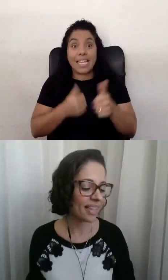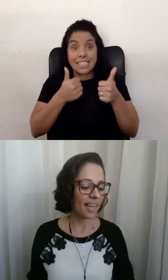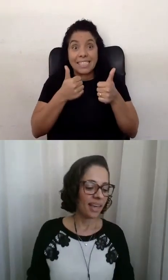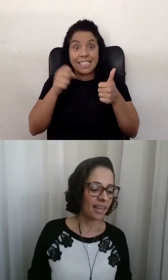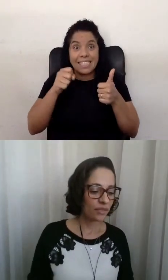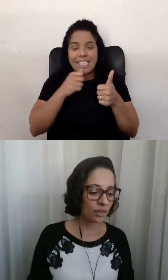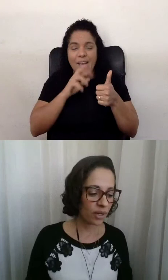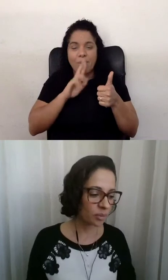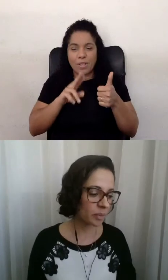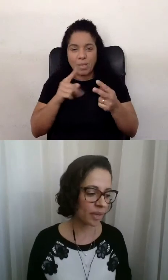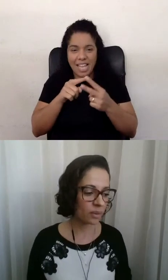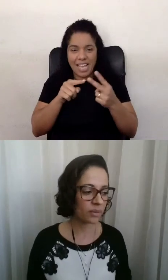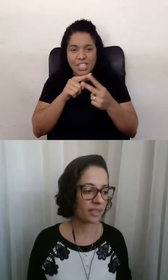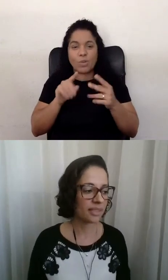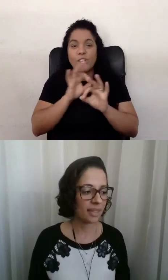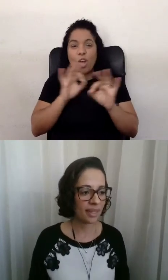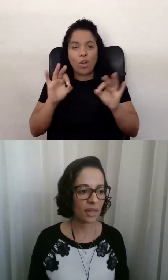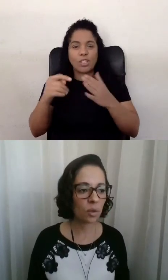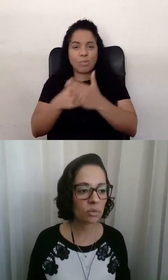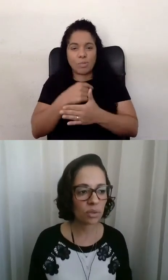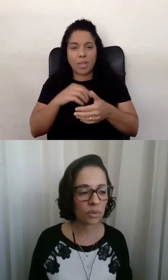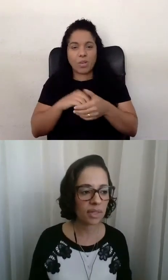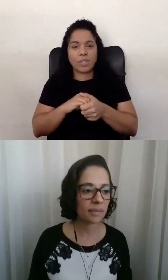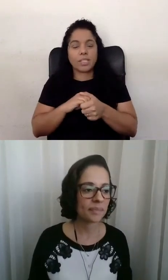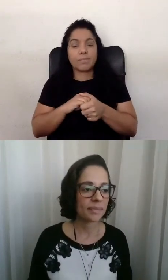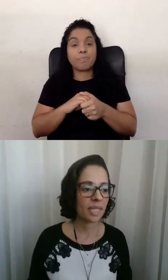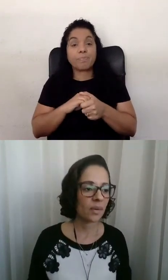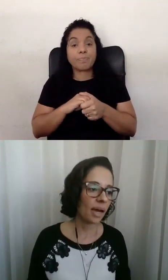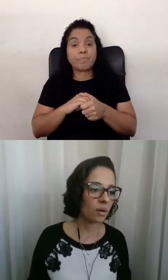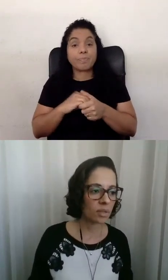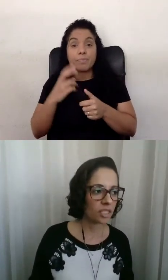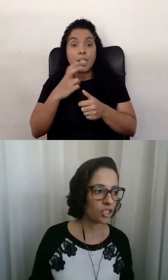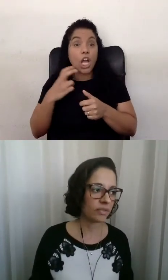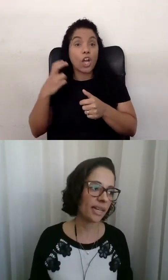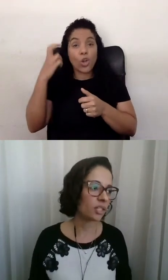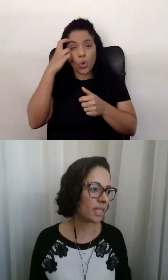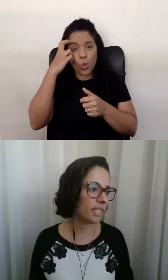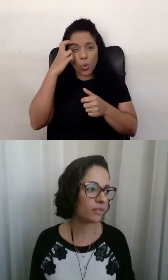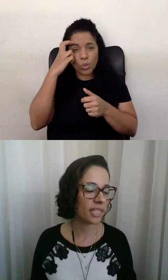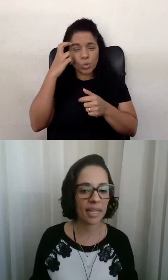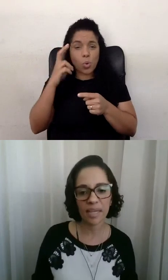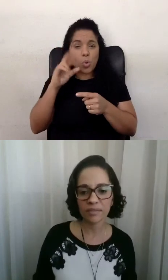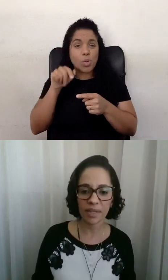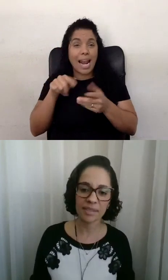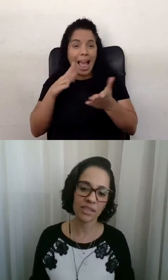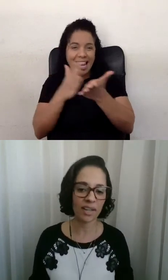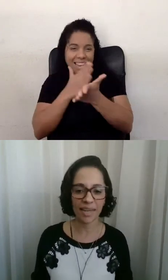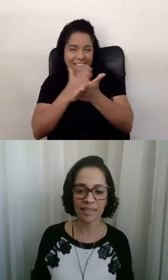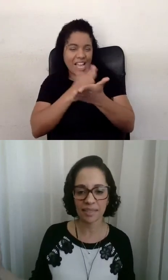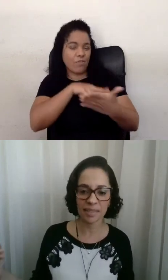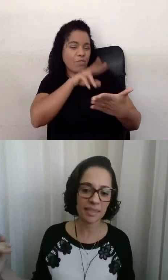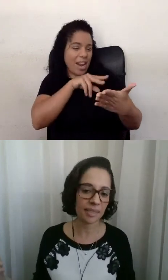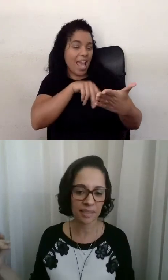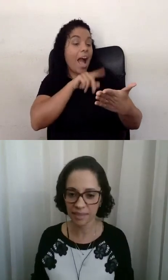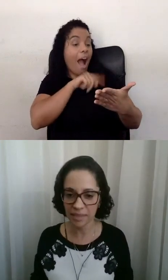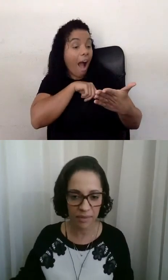sim. E foram ótimas perguntas. Cultura não é algo que a gente vai lá no livro e lê e fala assim, olha, é